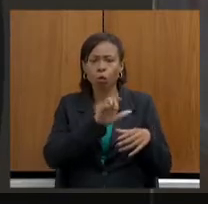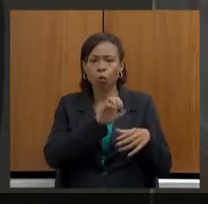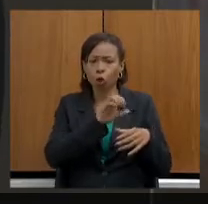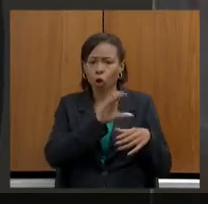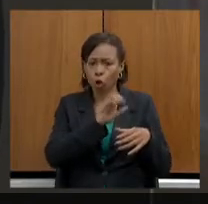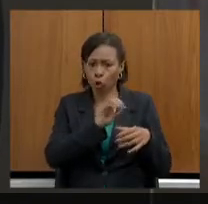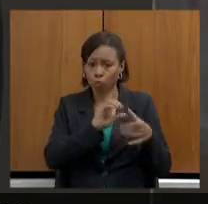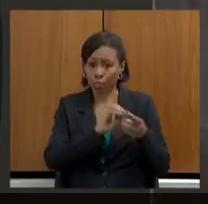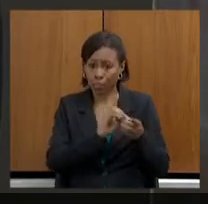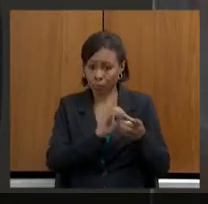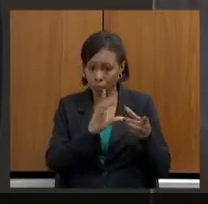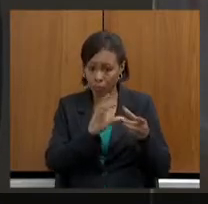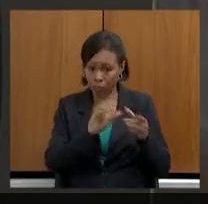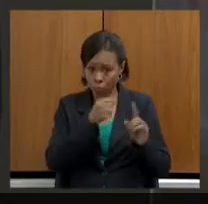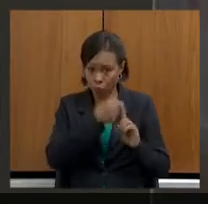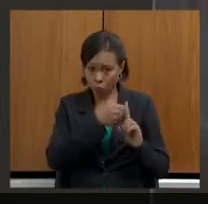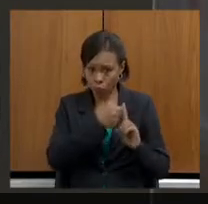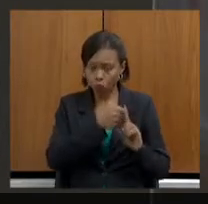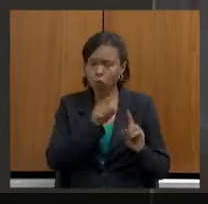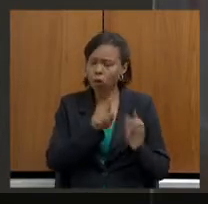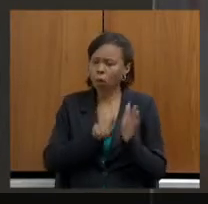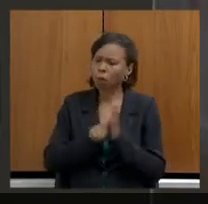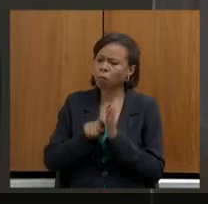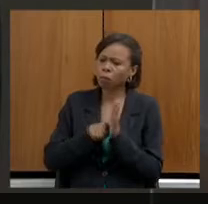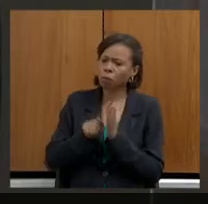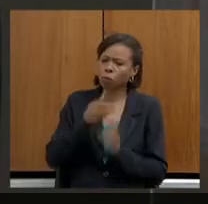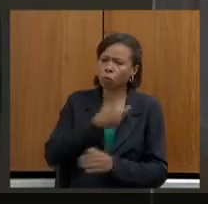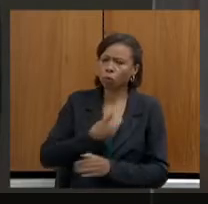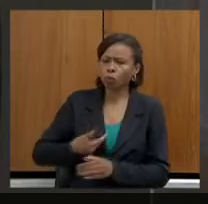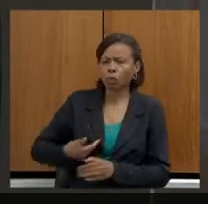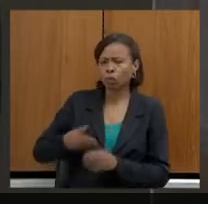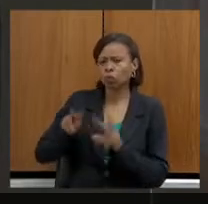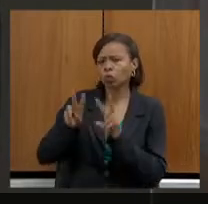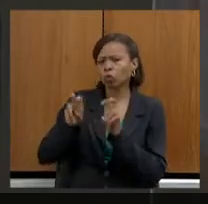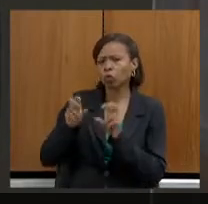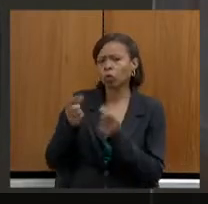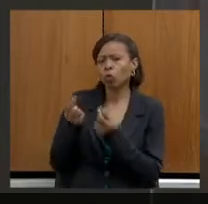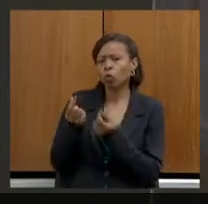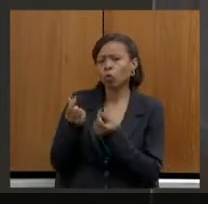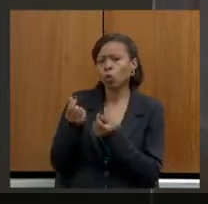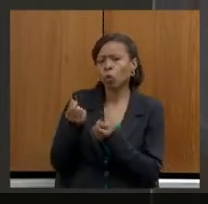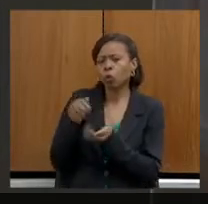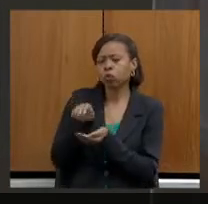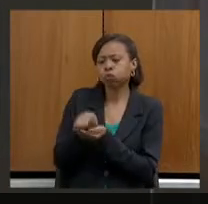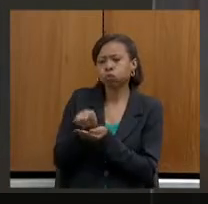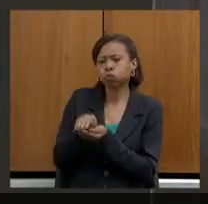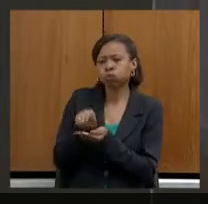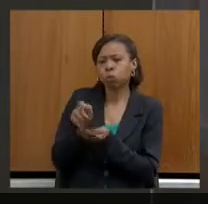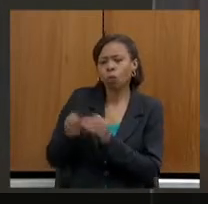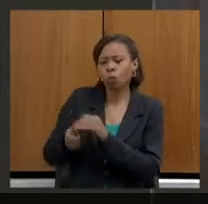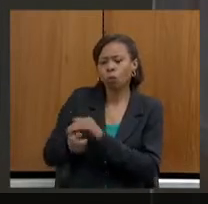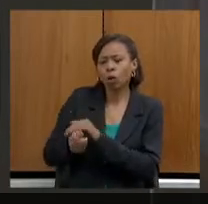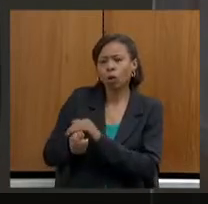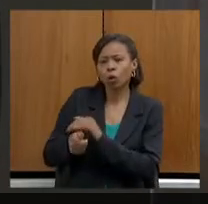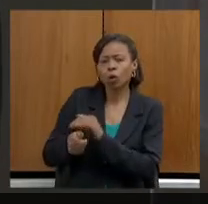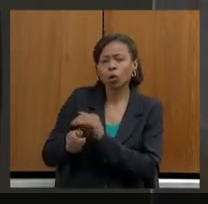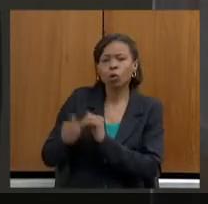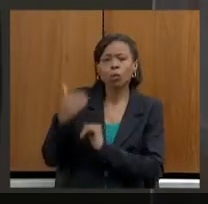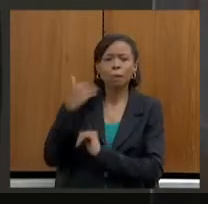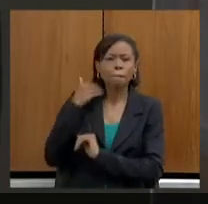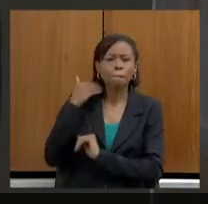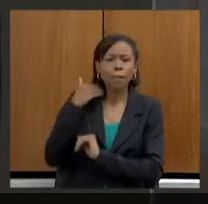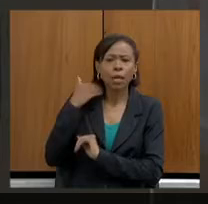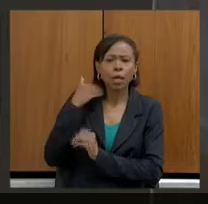teria feito uma arguição ao governo sobre o saldo bancário havia o parte do supremo